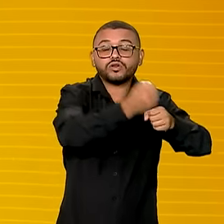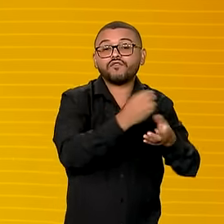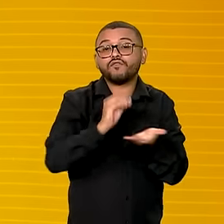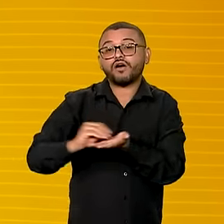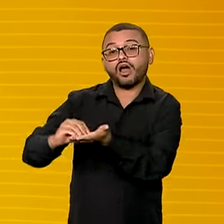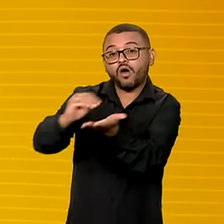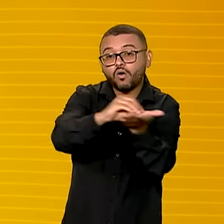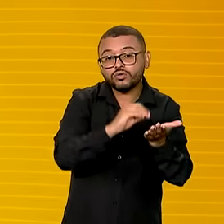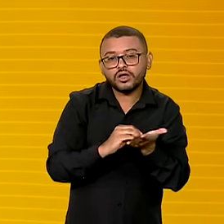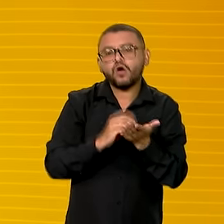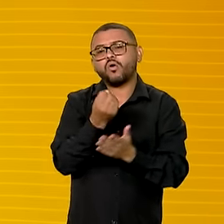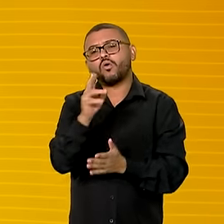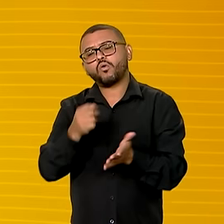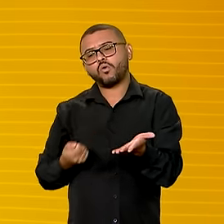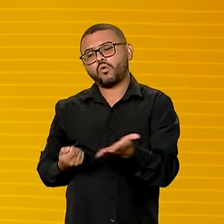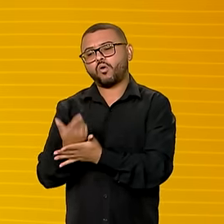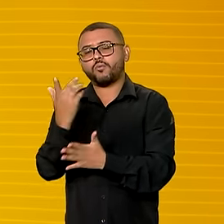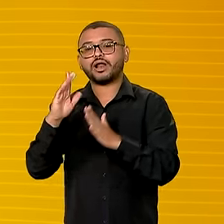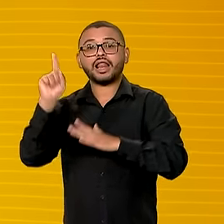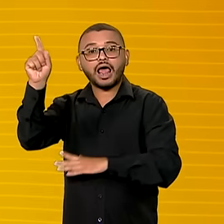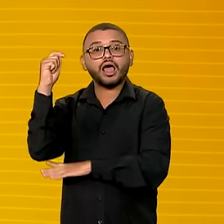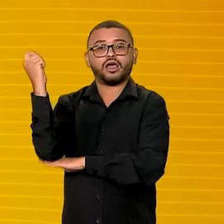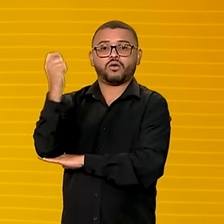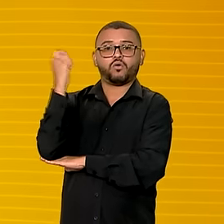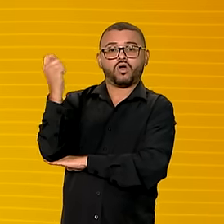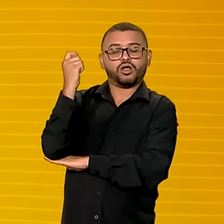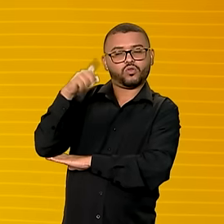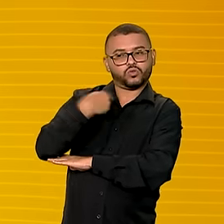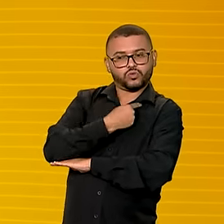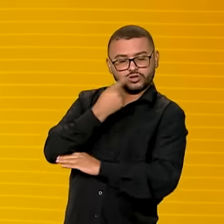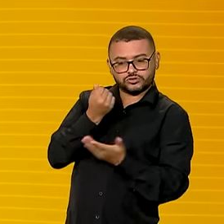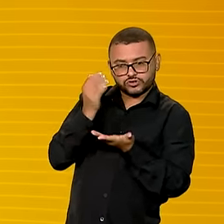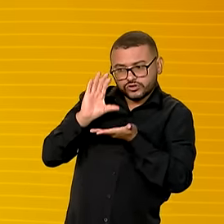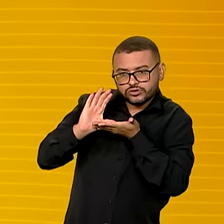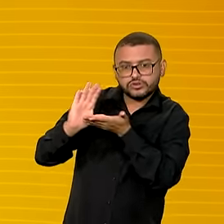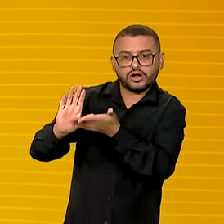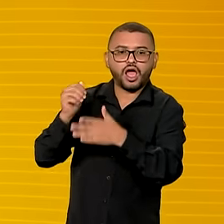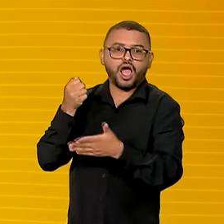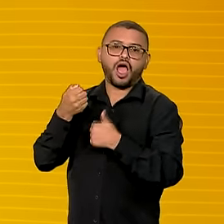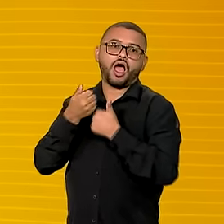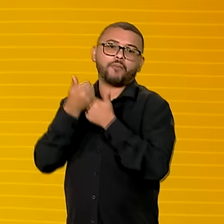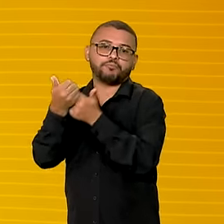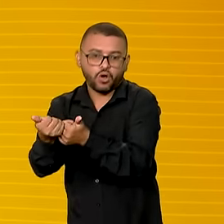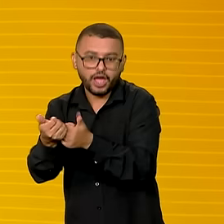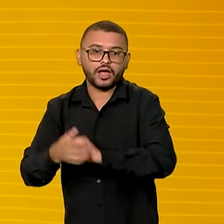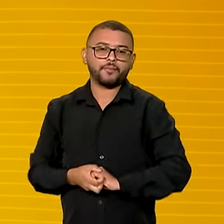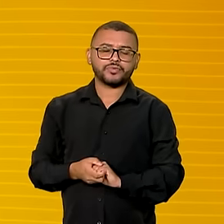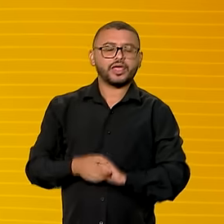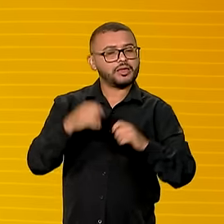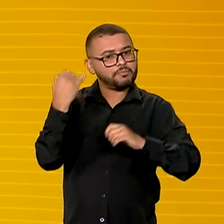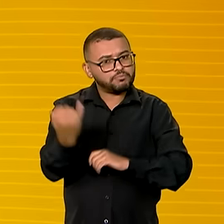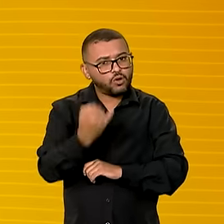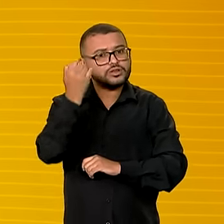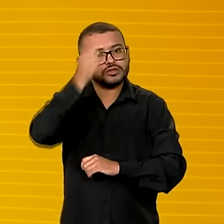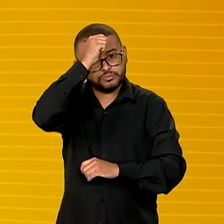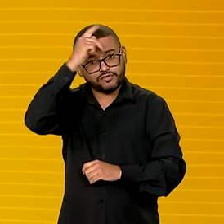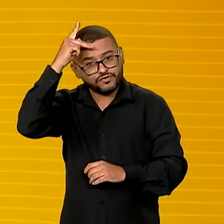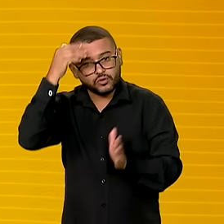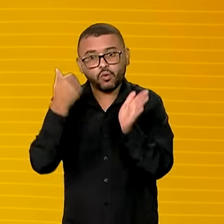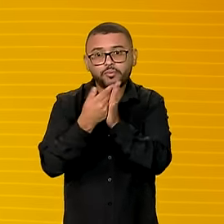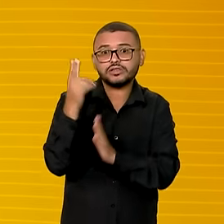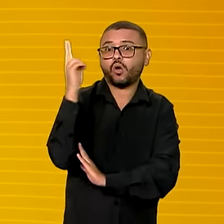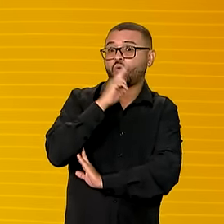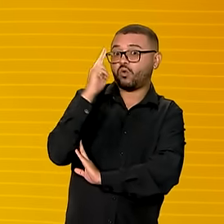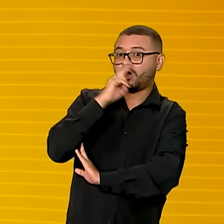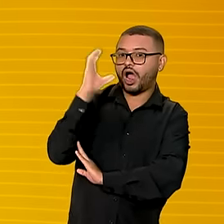ou serem adquiridas no Rio Grande do Sul, para que a gente possa destinar a essas famílias. É muito importante que os prefeitos deem entrada o quanto